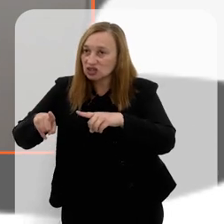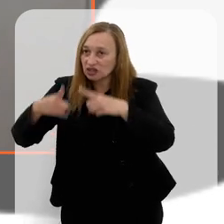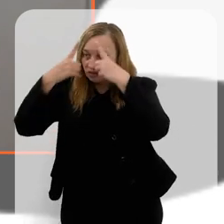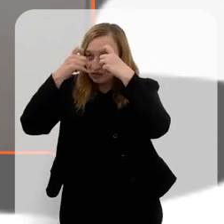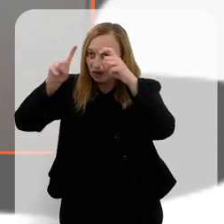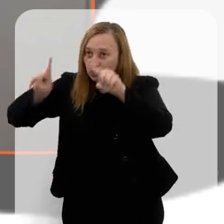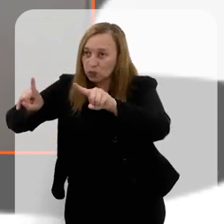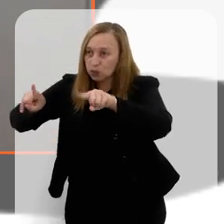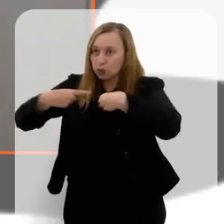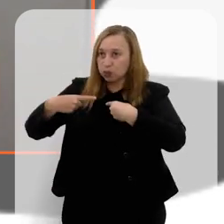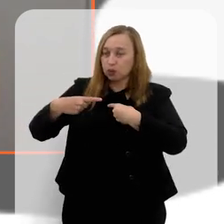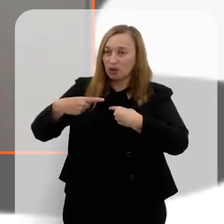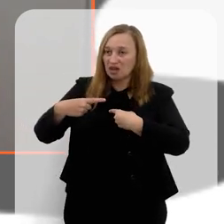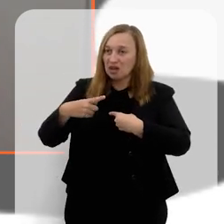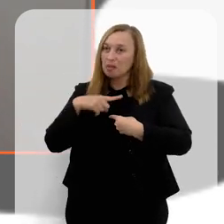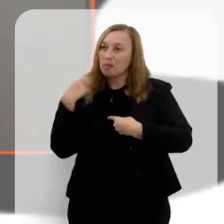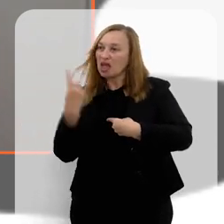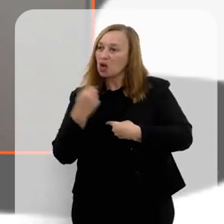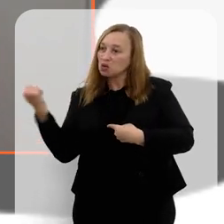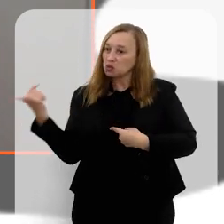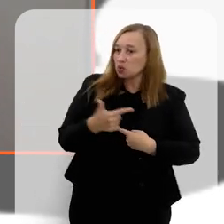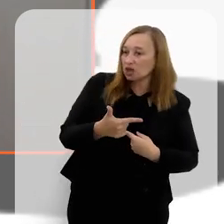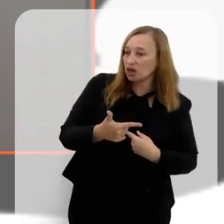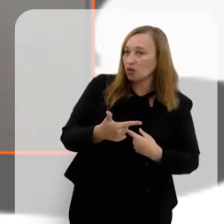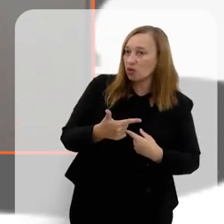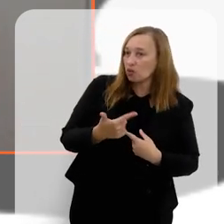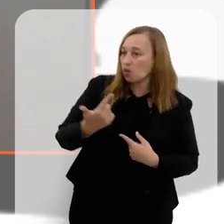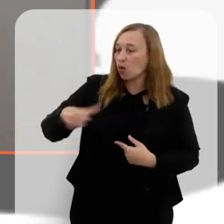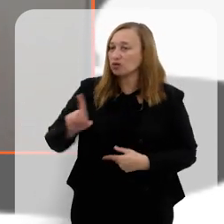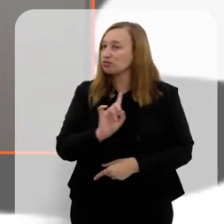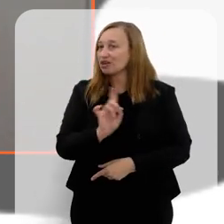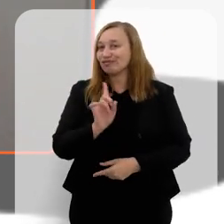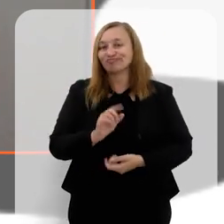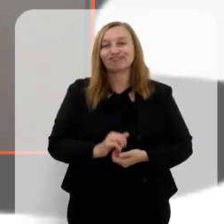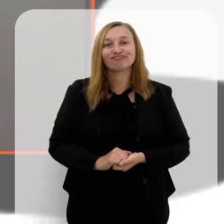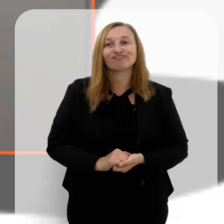violência, nós não somos melhores que o outro.